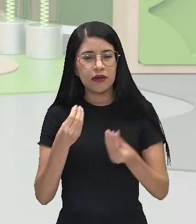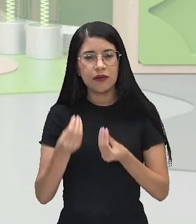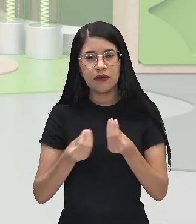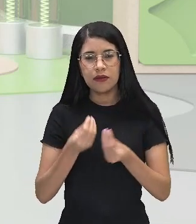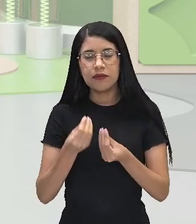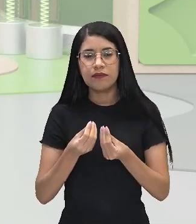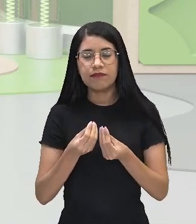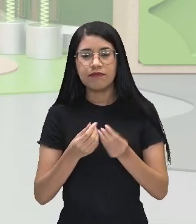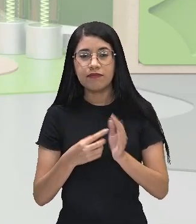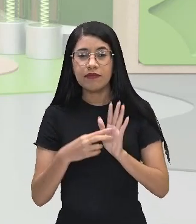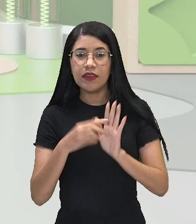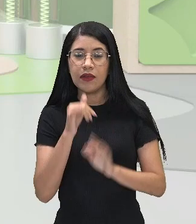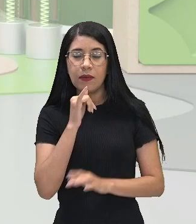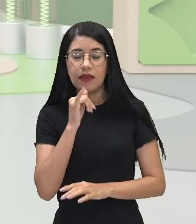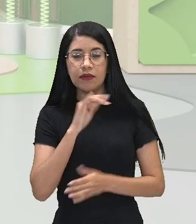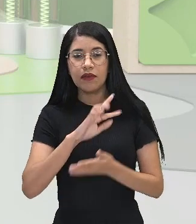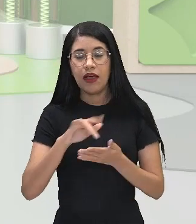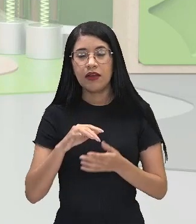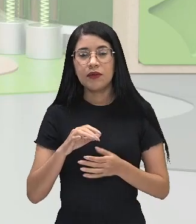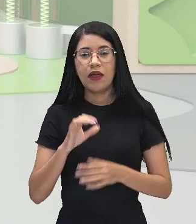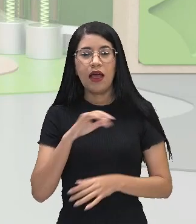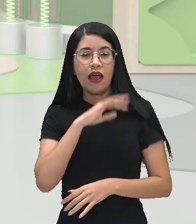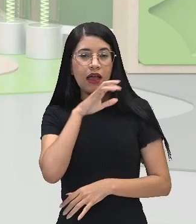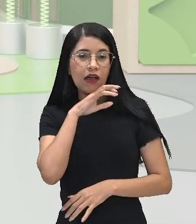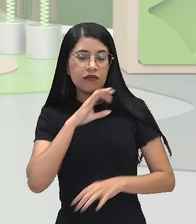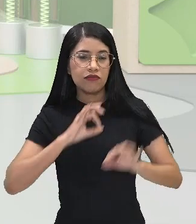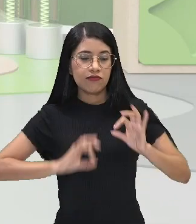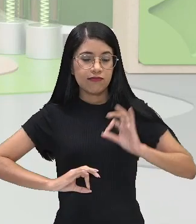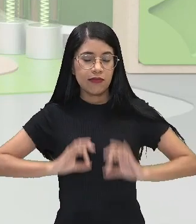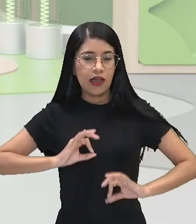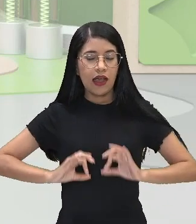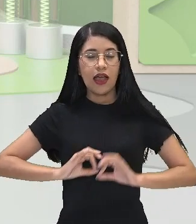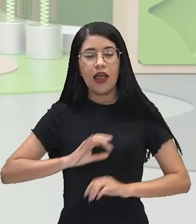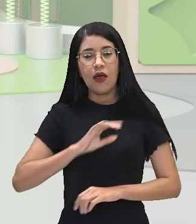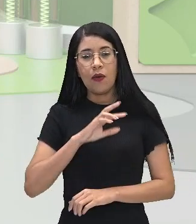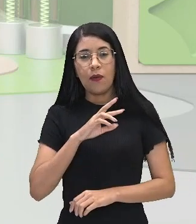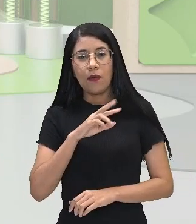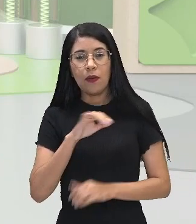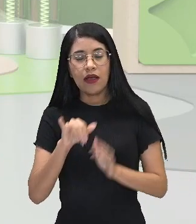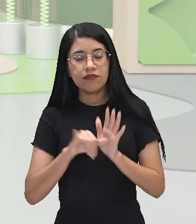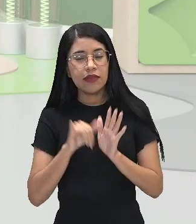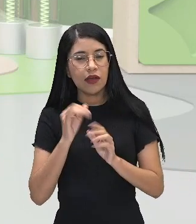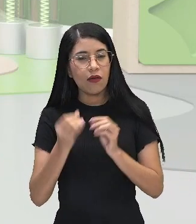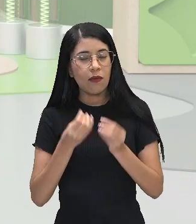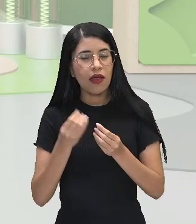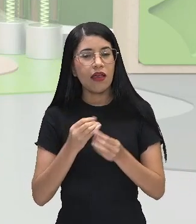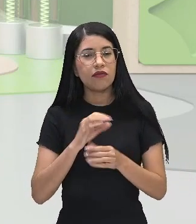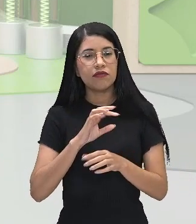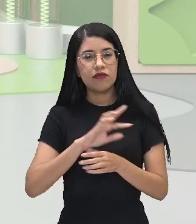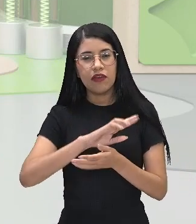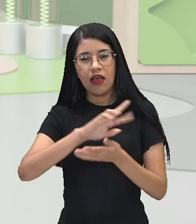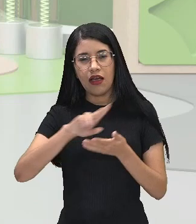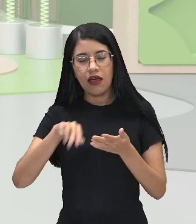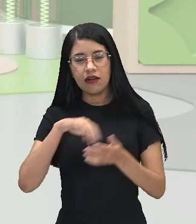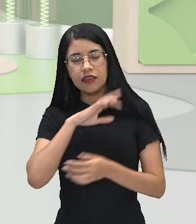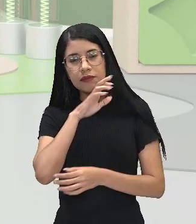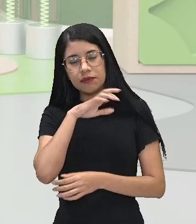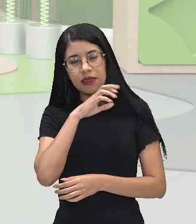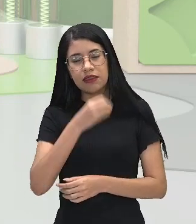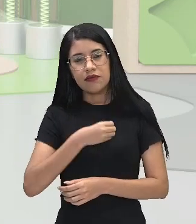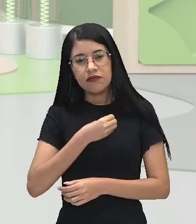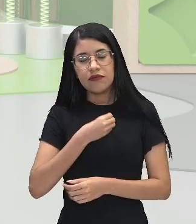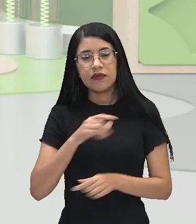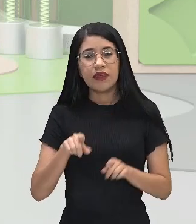A onça-pintada é o exemplo da nossa diversidade de animais que nós temos. Nós temos também a